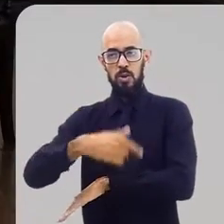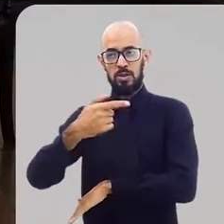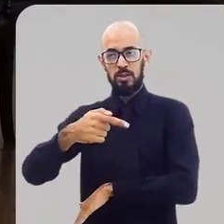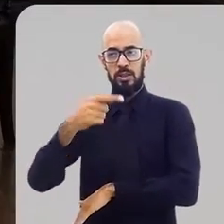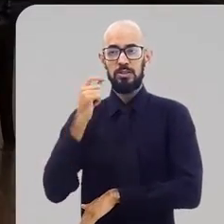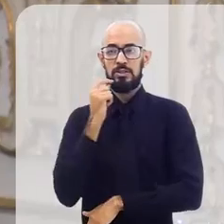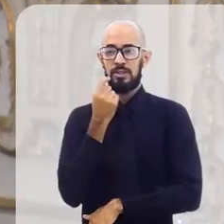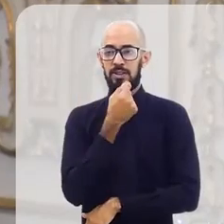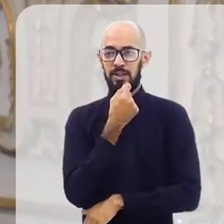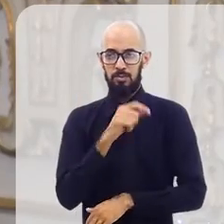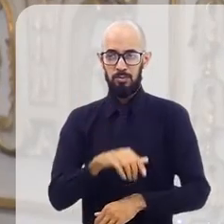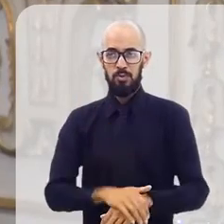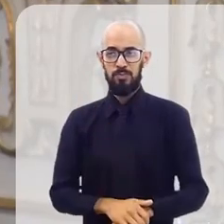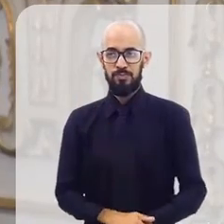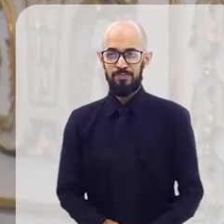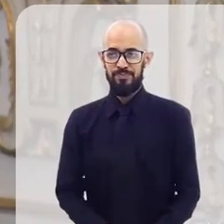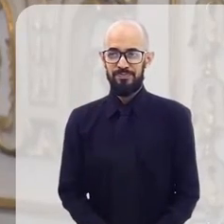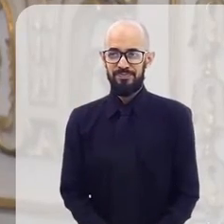e